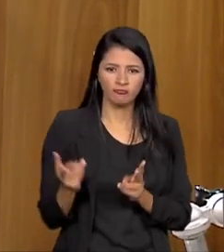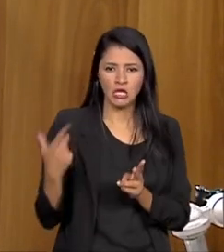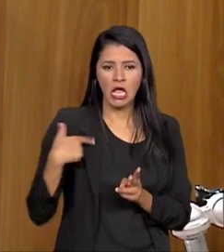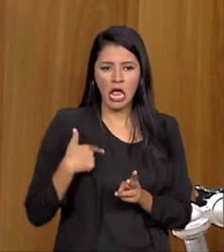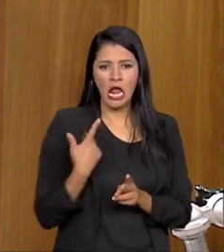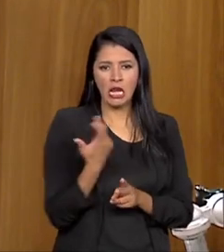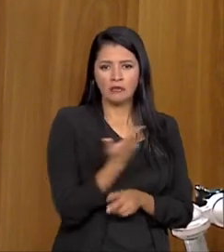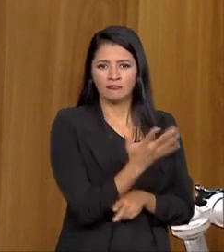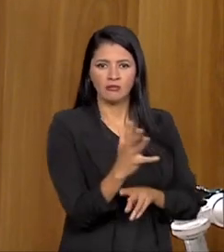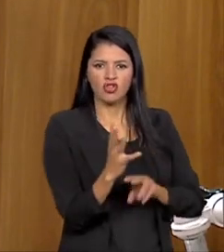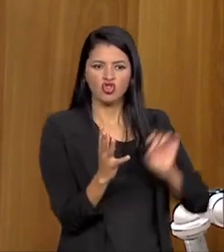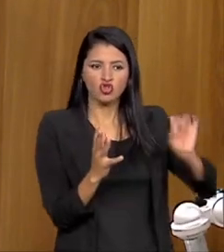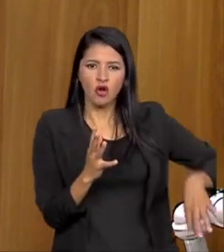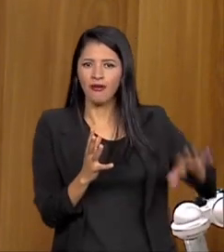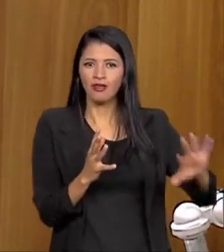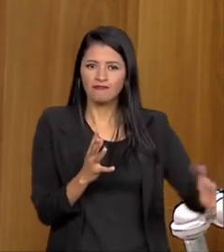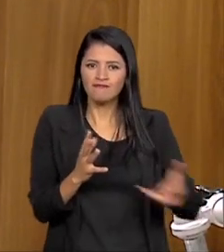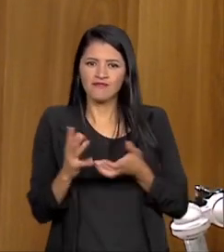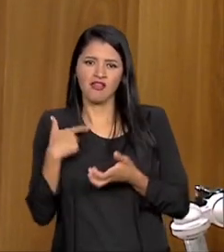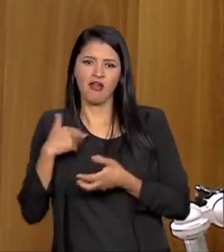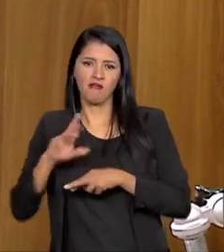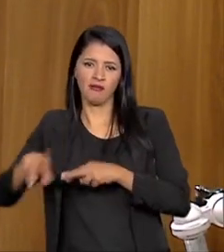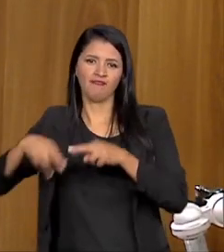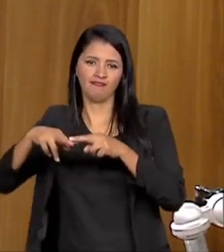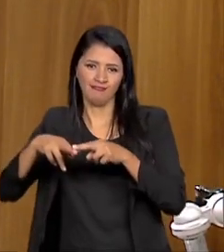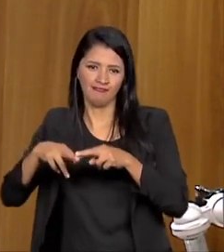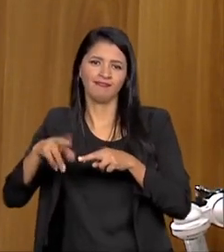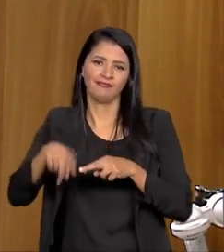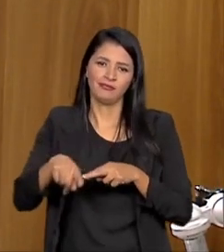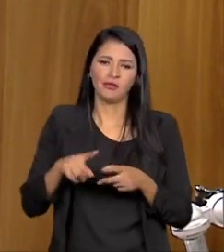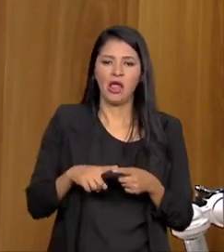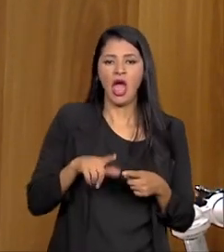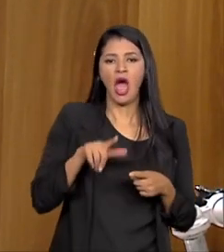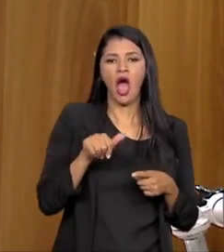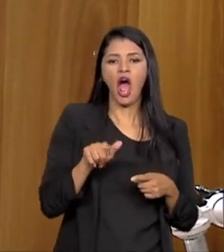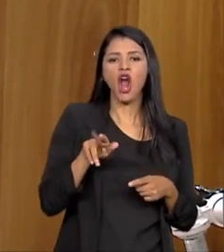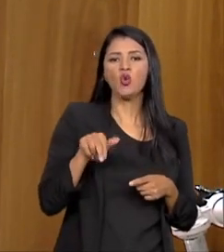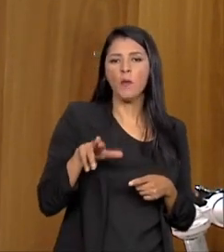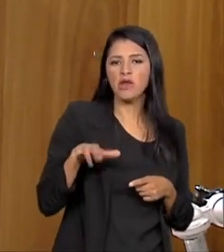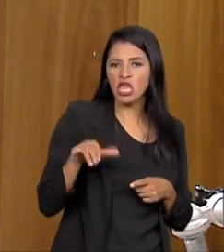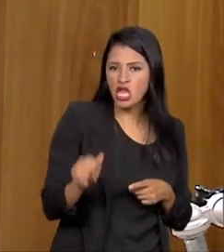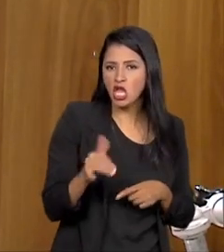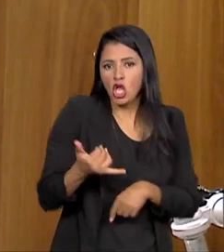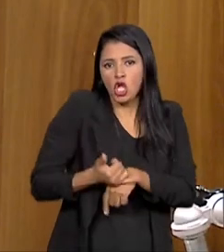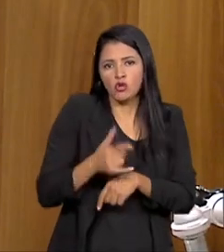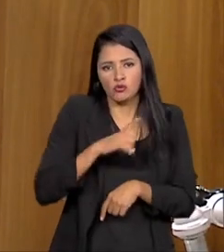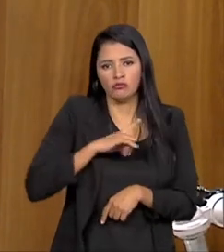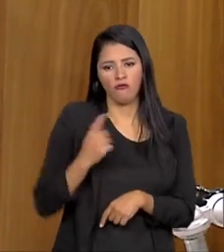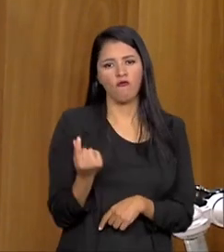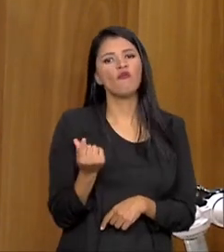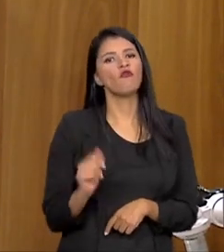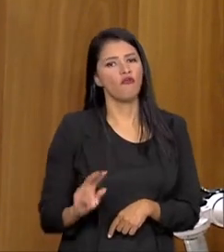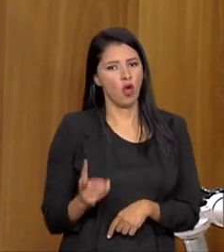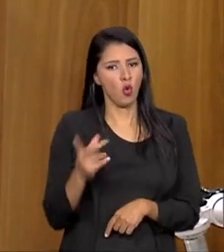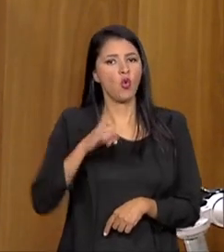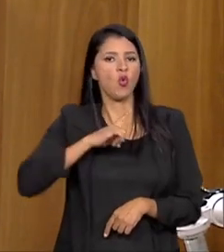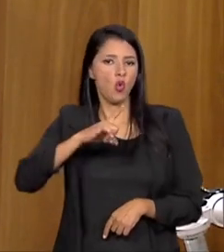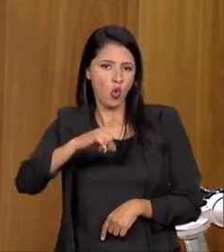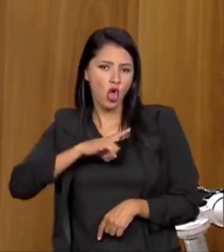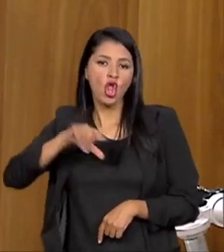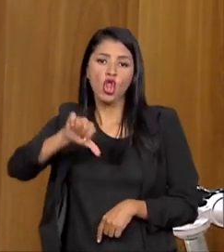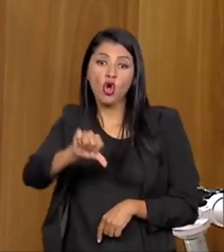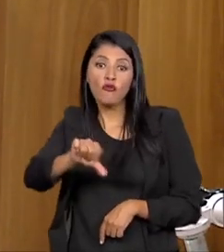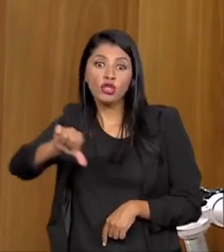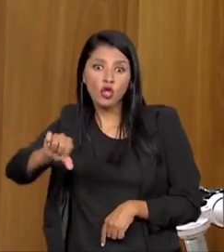da natureza e vai entrar numa nova economia circular alumínio que tem um valor bastante relevante 99%